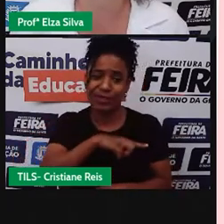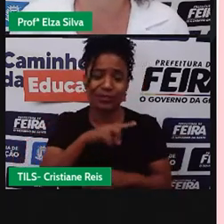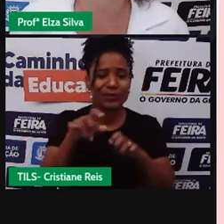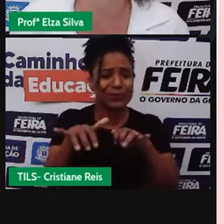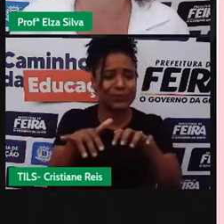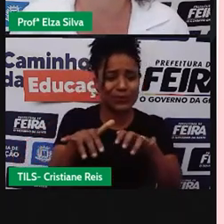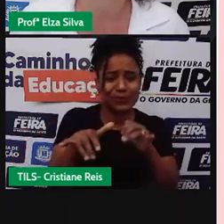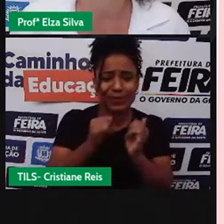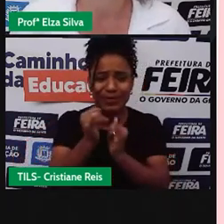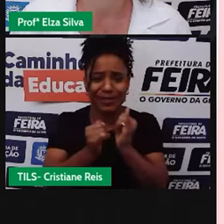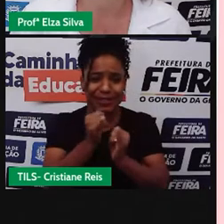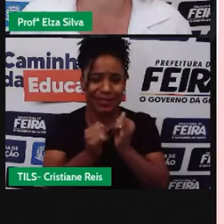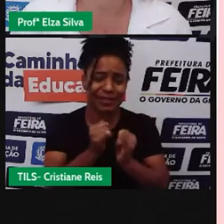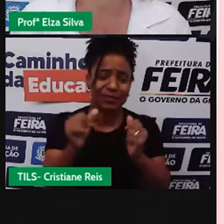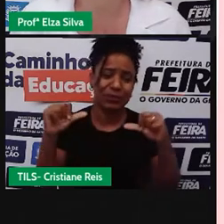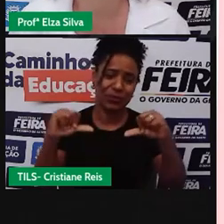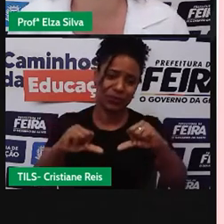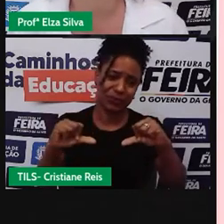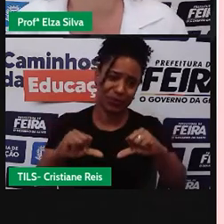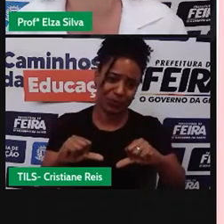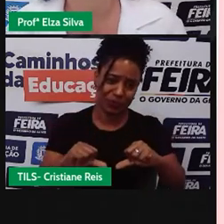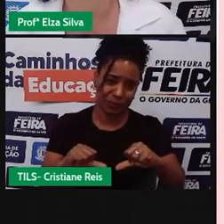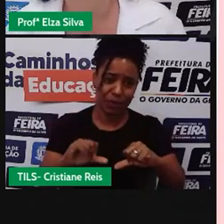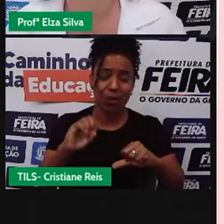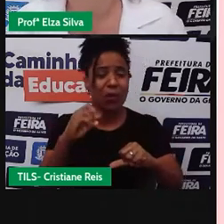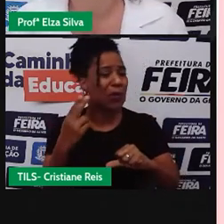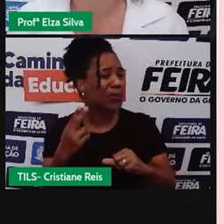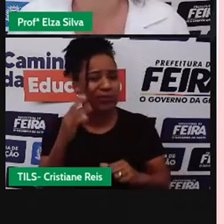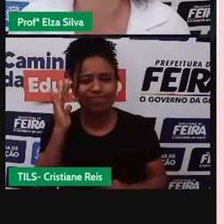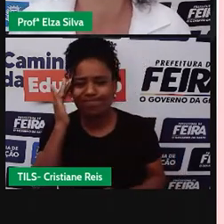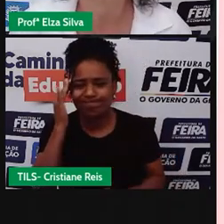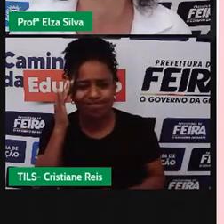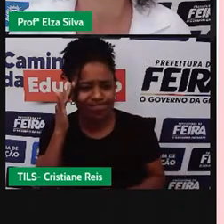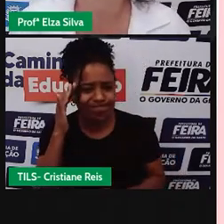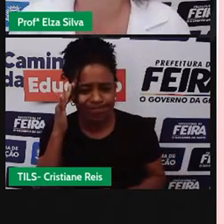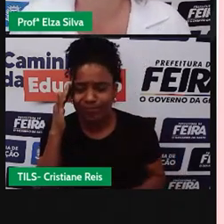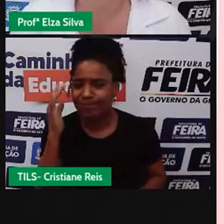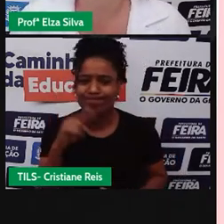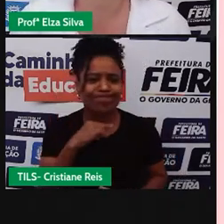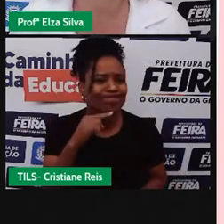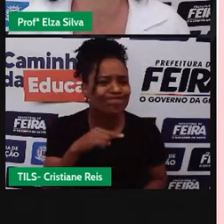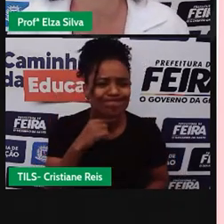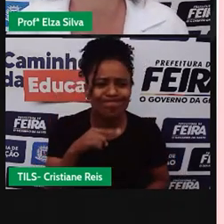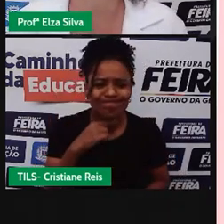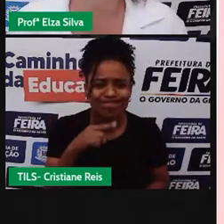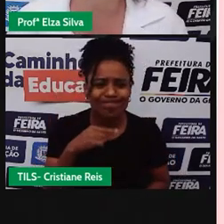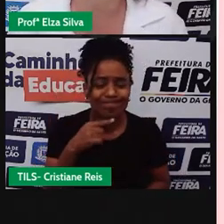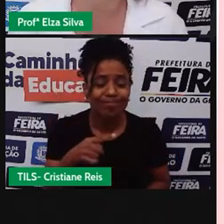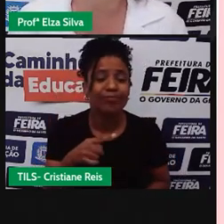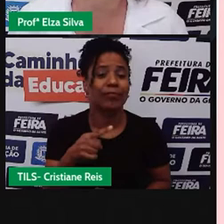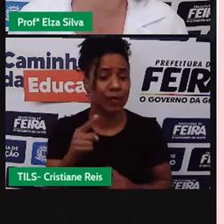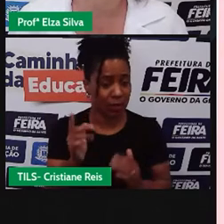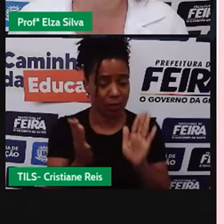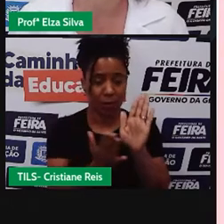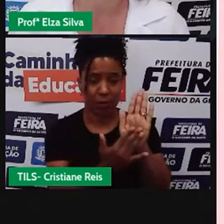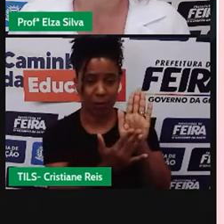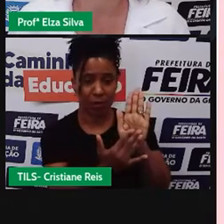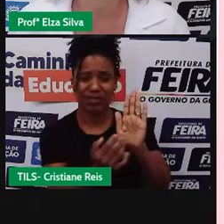acessar a internet, ou que não tenha entendido algum assunto, alguma proposta de